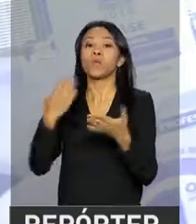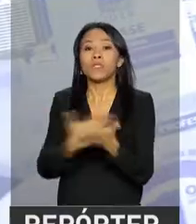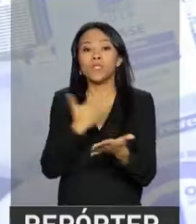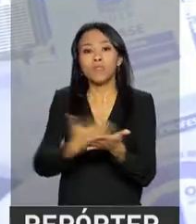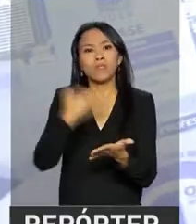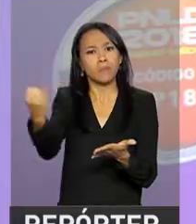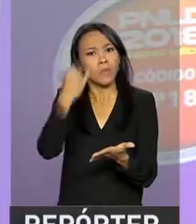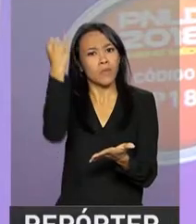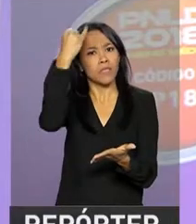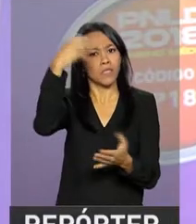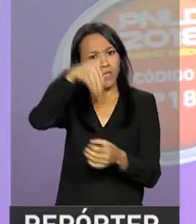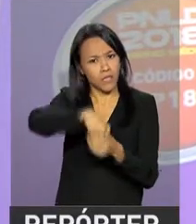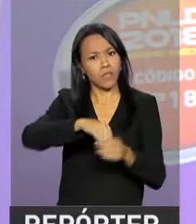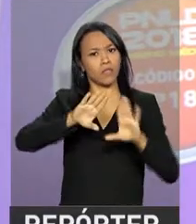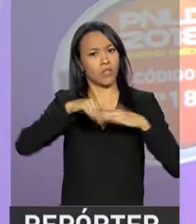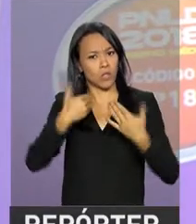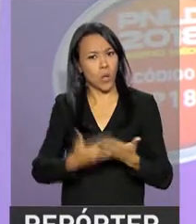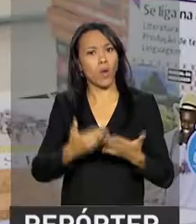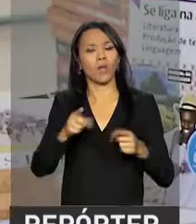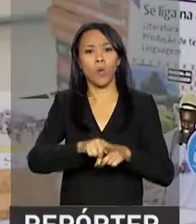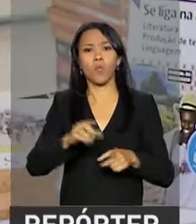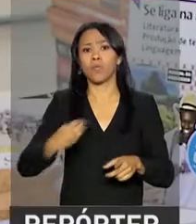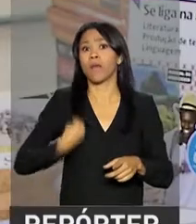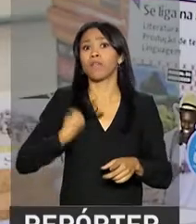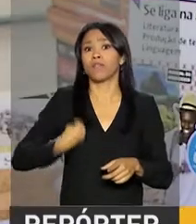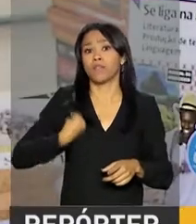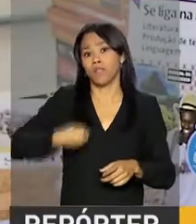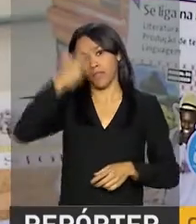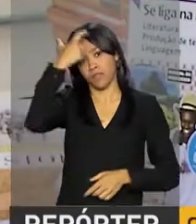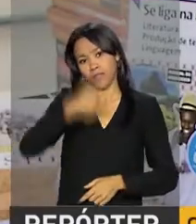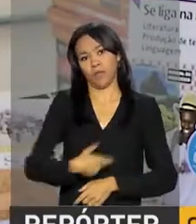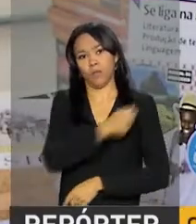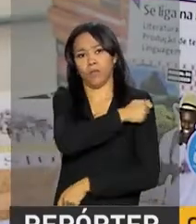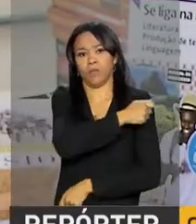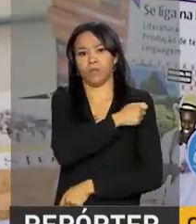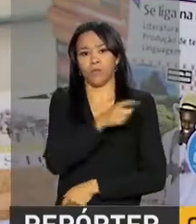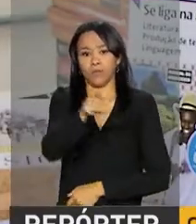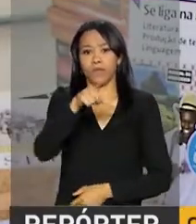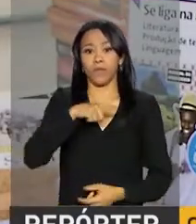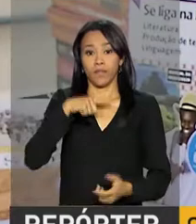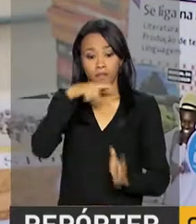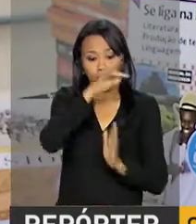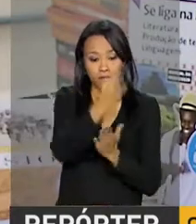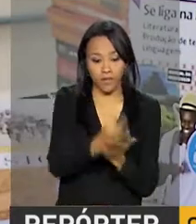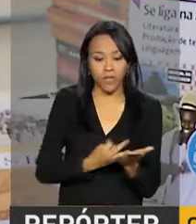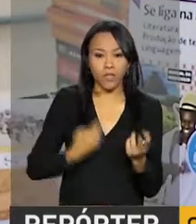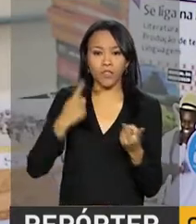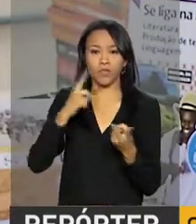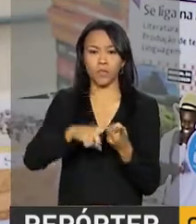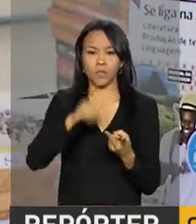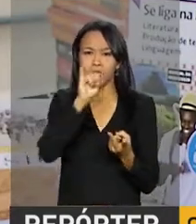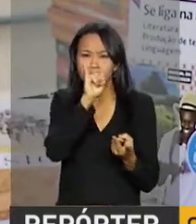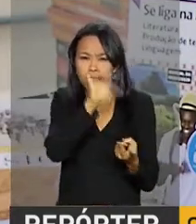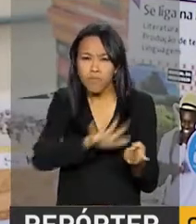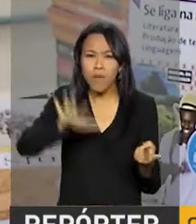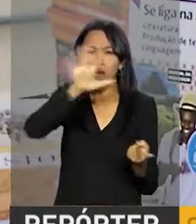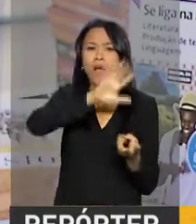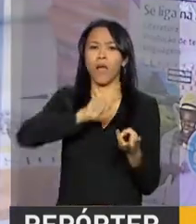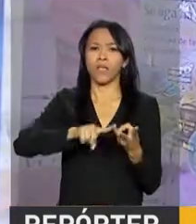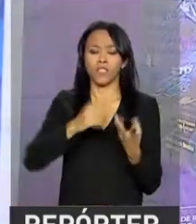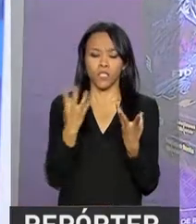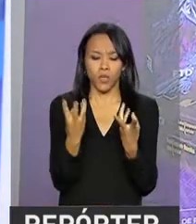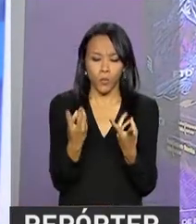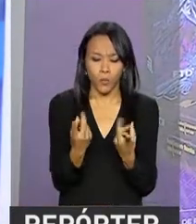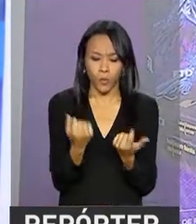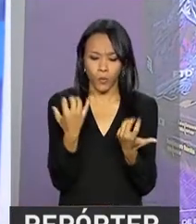sala de aula quanto na vida dos estudantes. Ele vai ter os textos, ele vai ter as imagens, ele vai ter todos os cálculos,